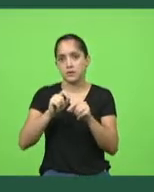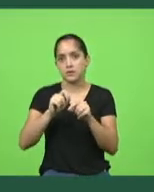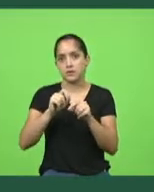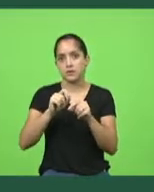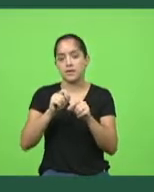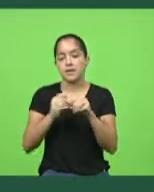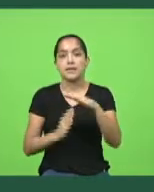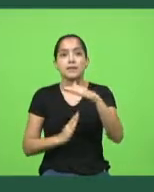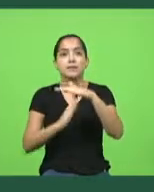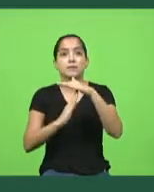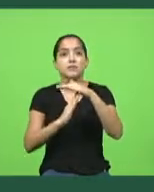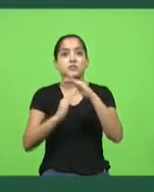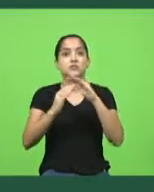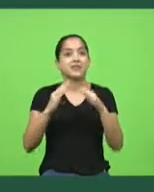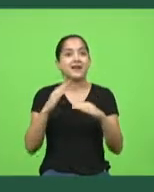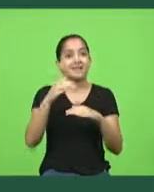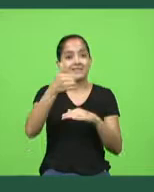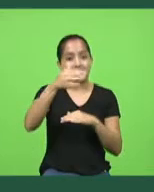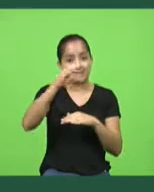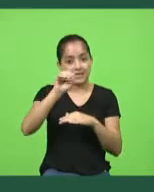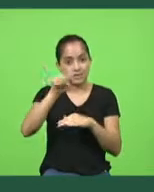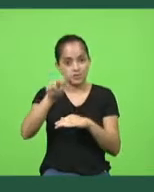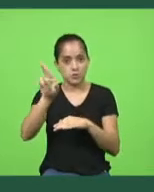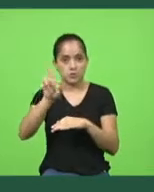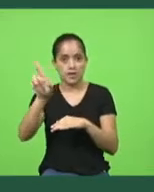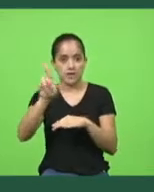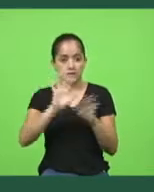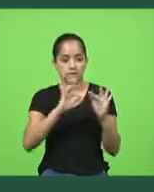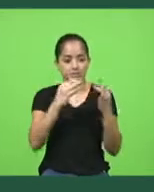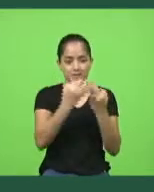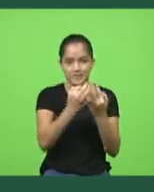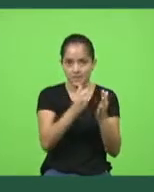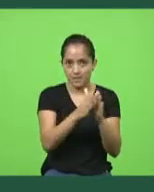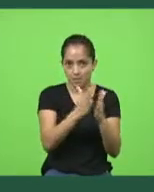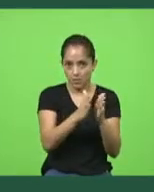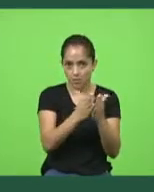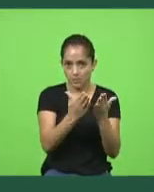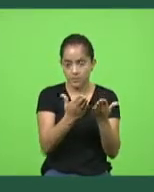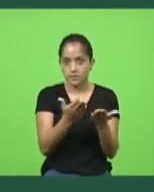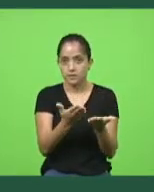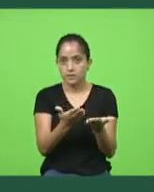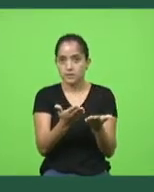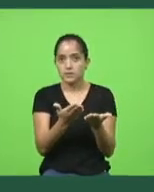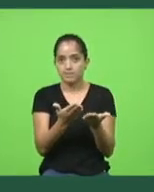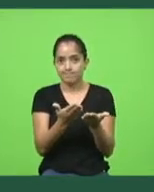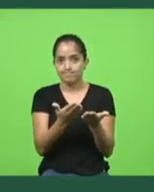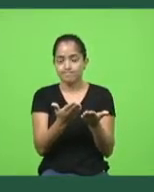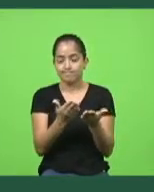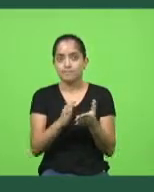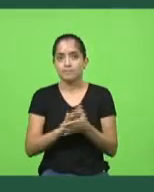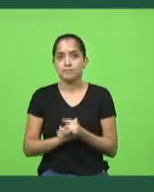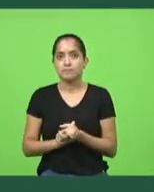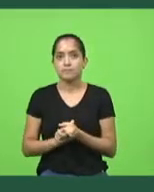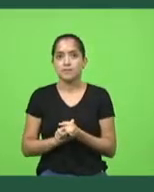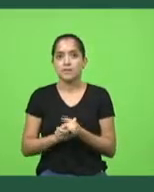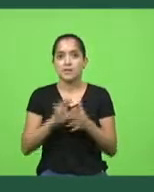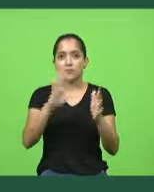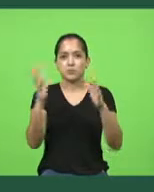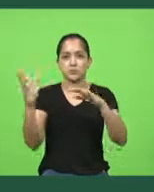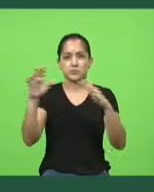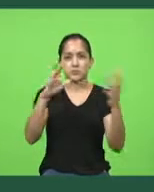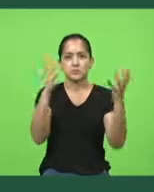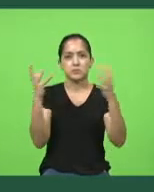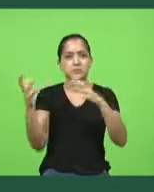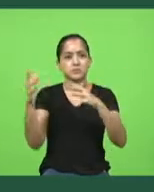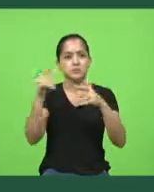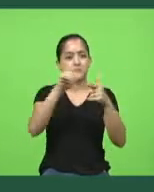até R$10 mil para aquela família carente que passe por um desastre ambiental,